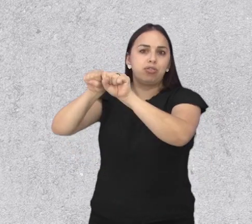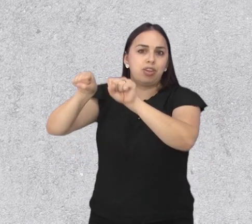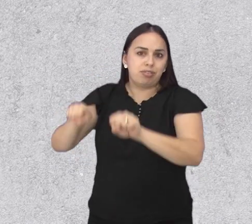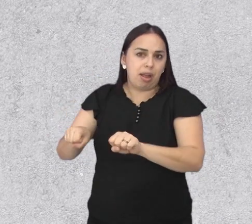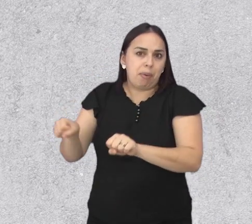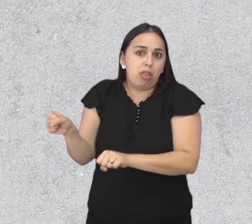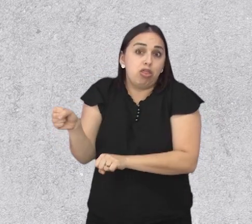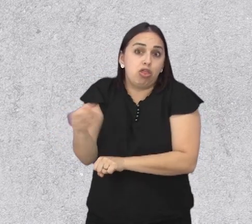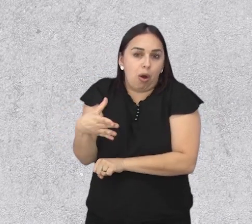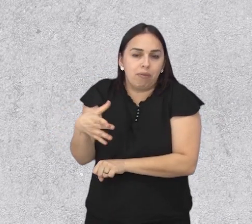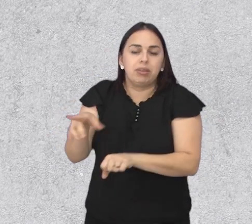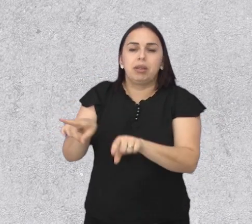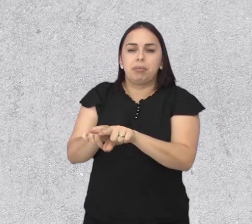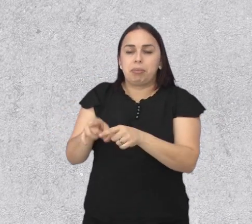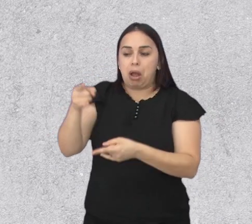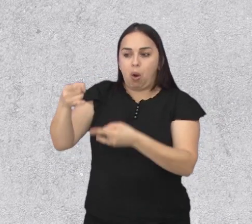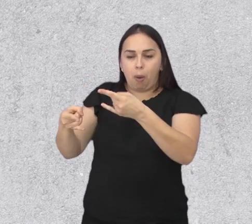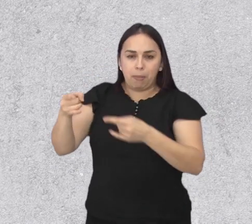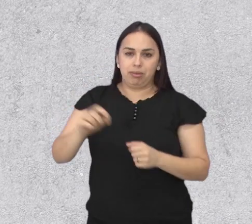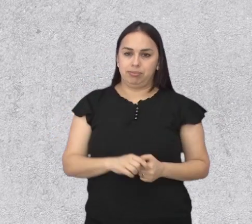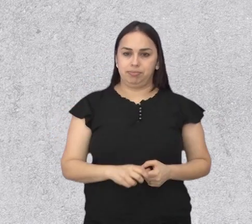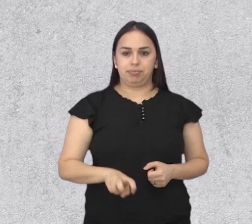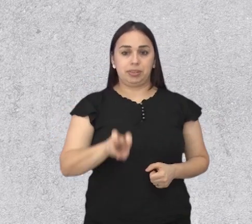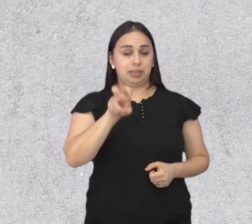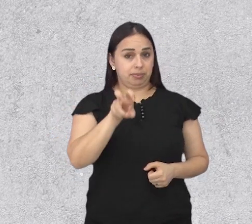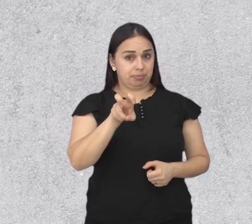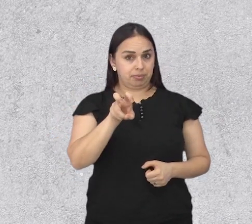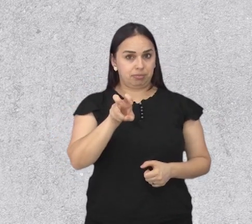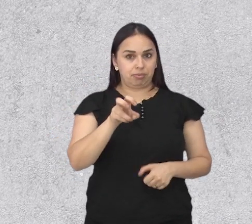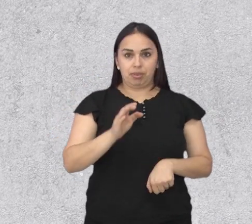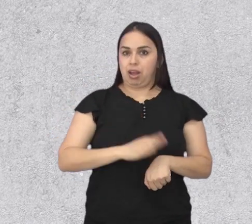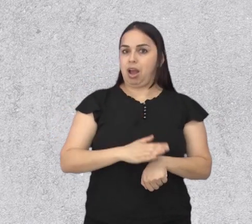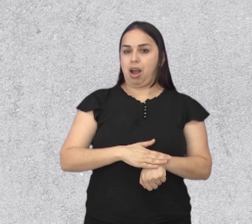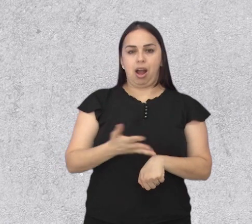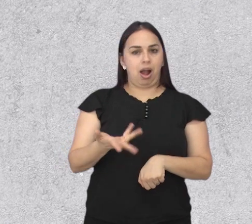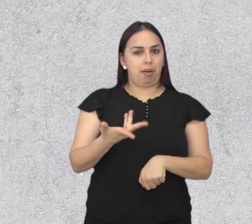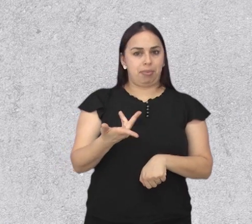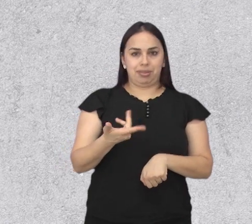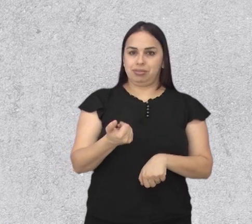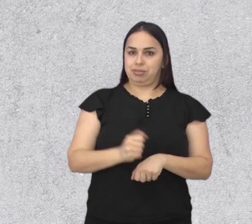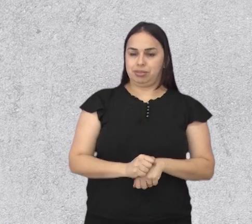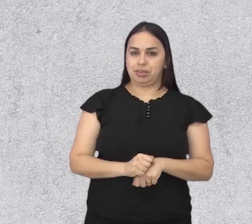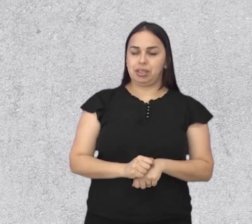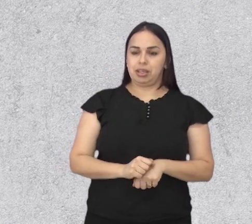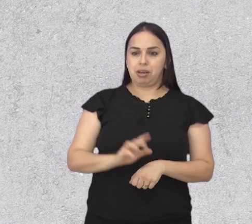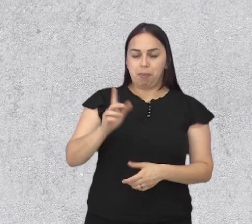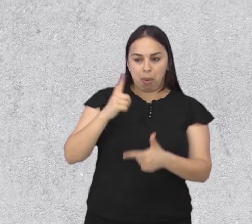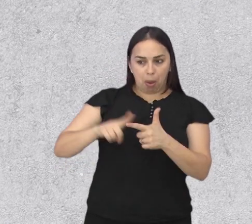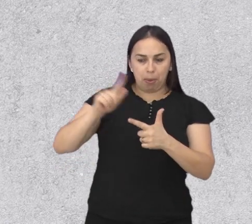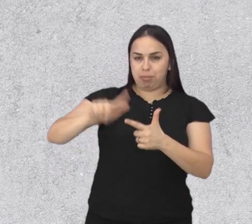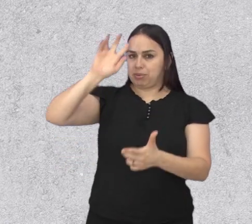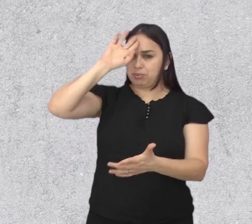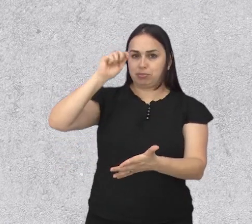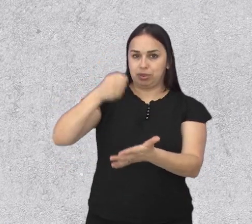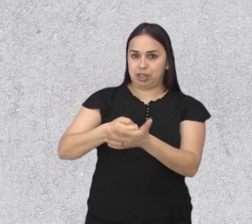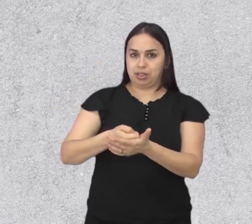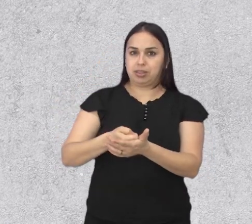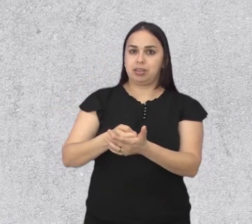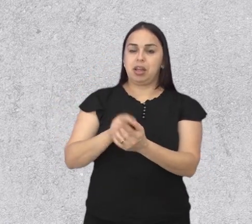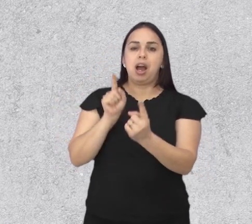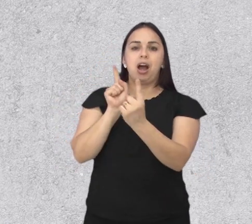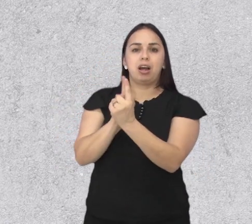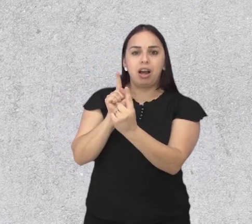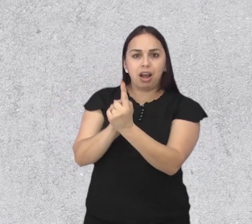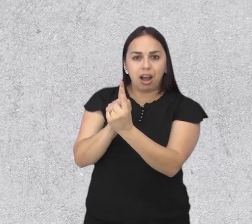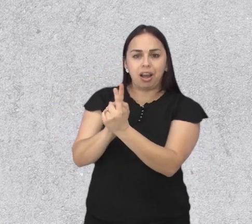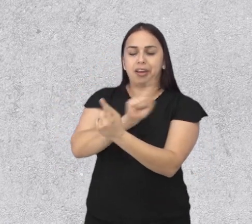com sistemas mais modernos e automatizados. 5. Seja ágil no atendimento e na resolução de problemas. A